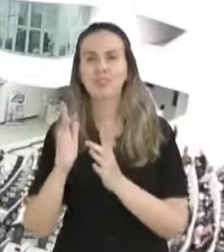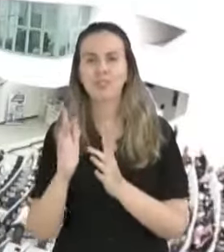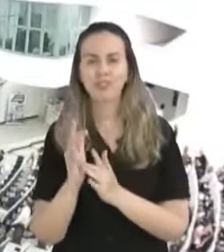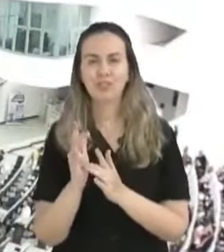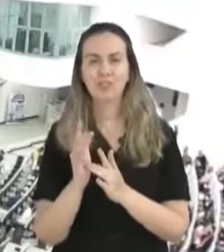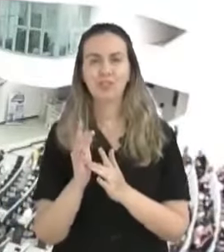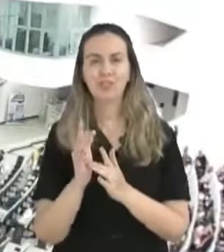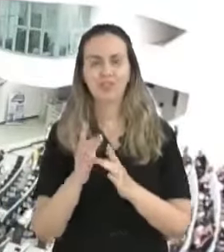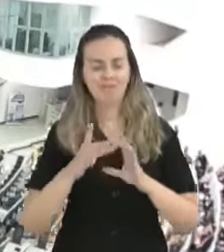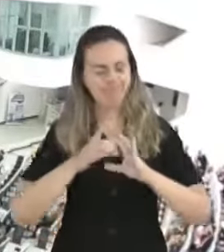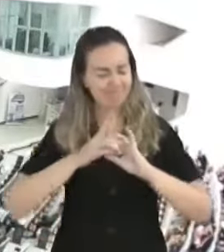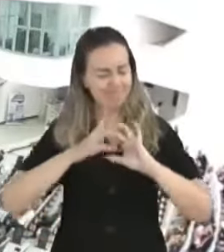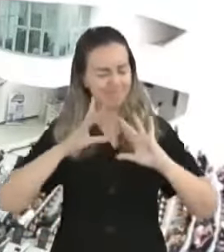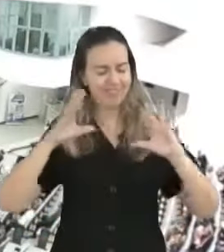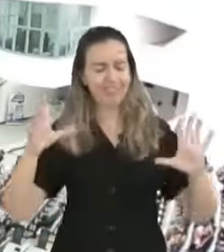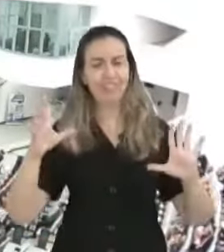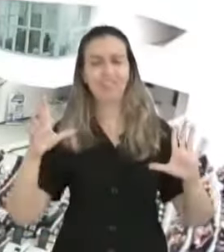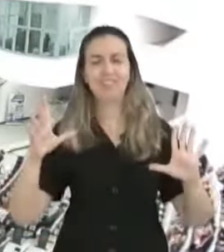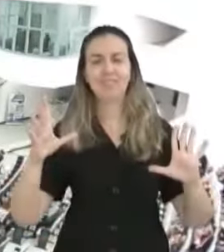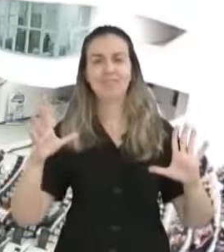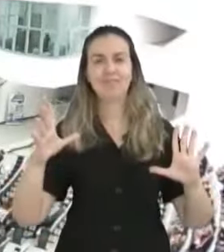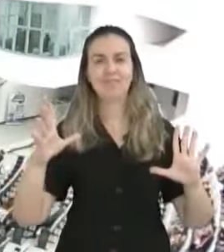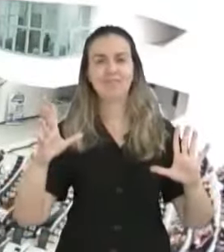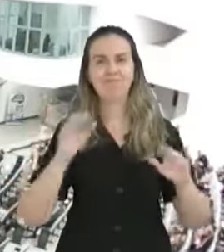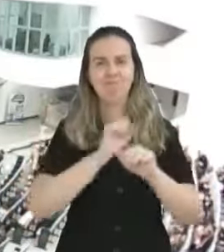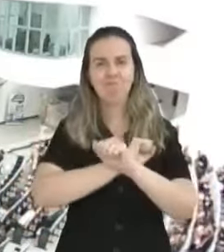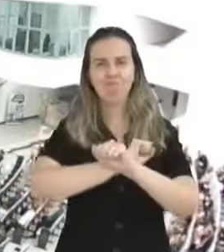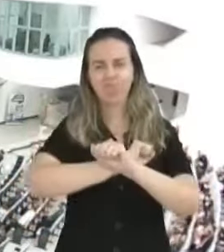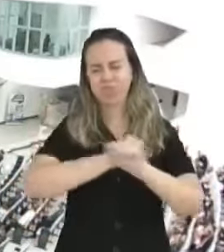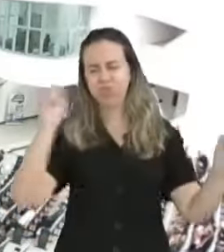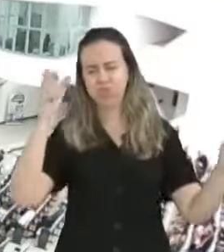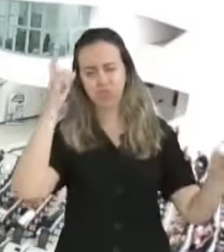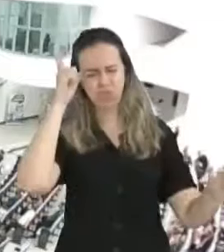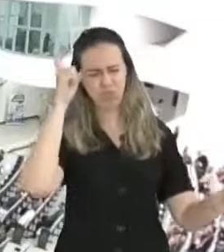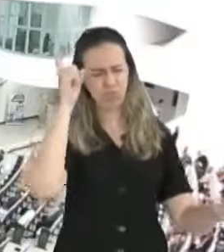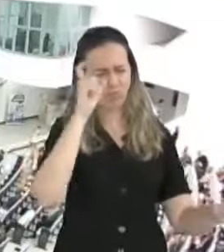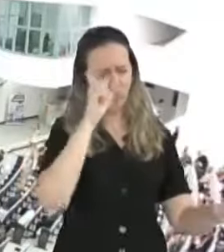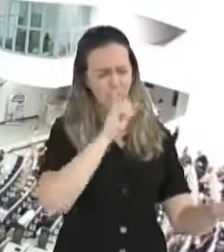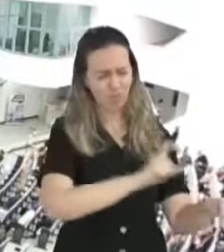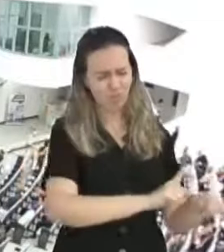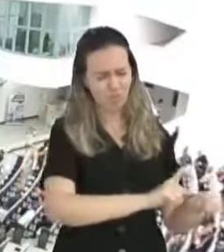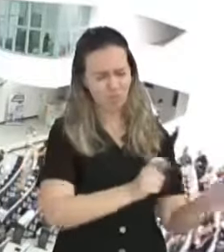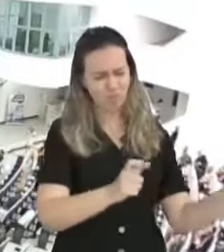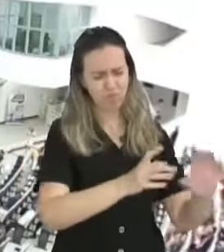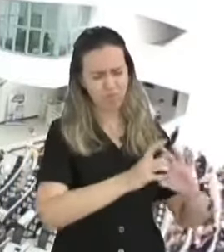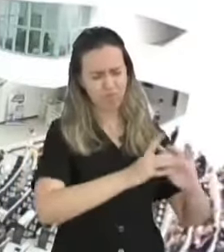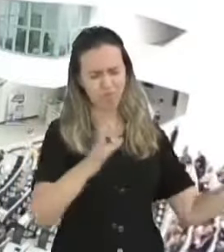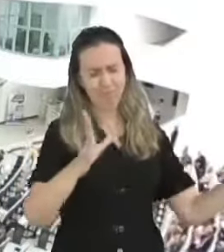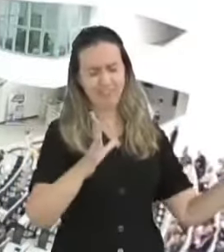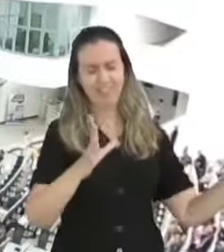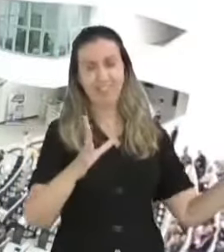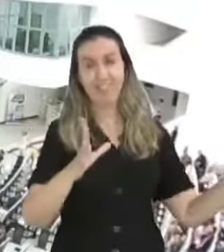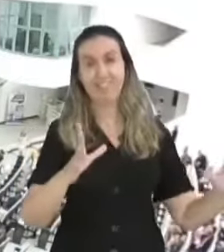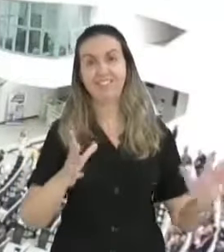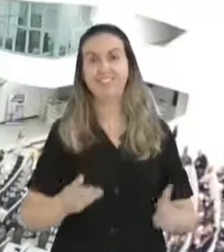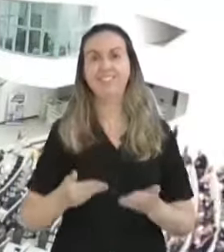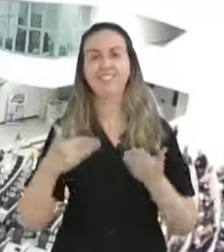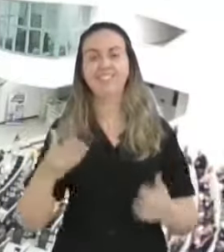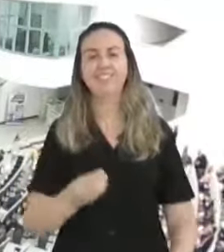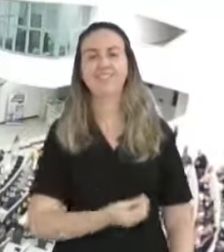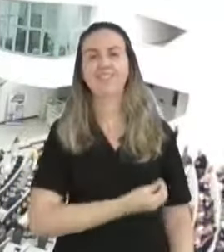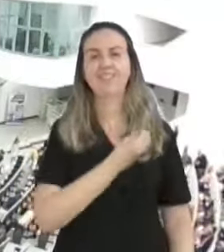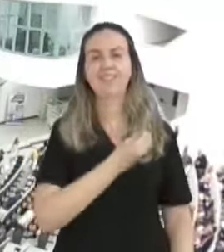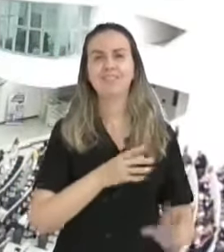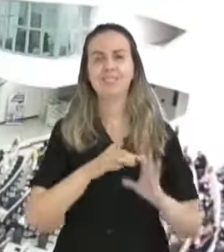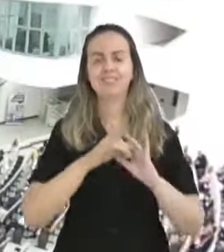nome de Jesus que todas as algemas satânicas sejam quebradas e vidas sejam